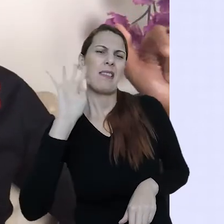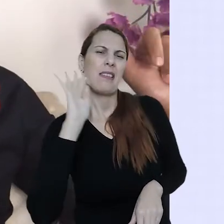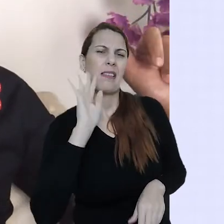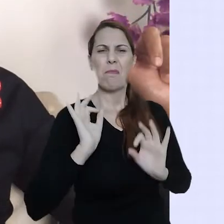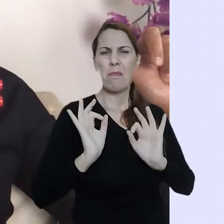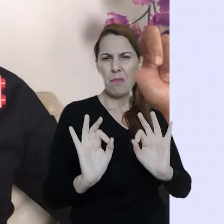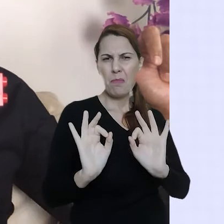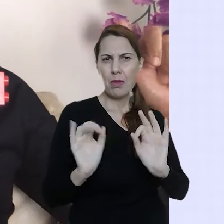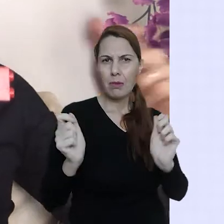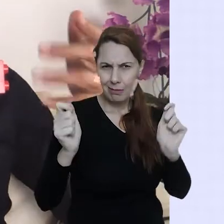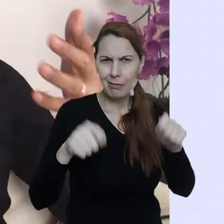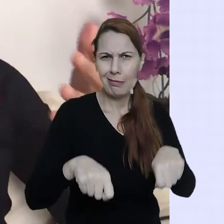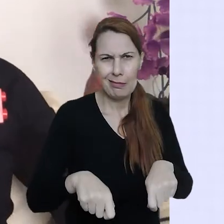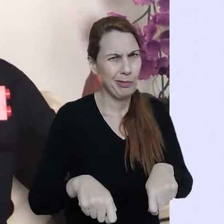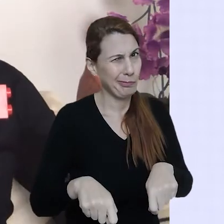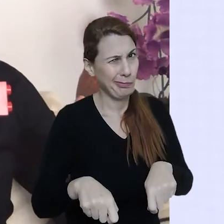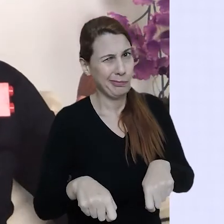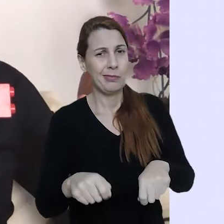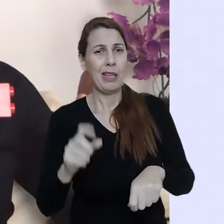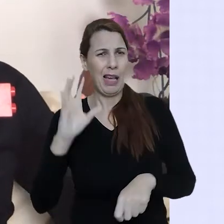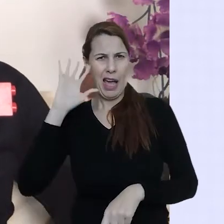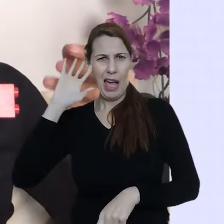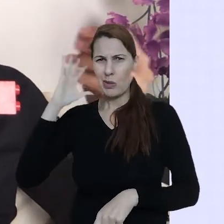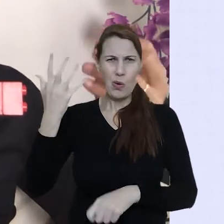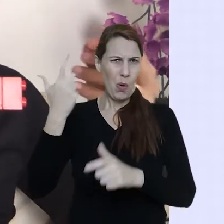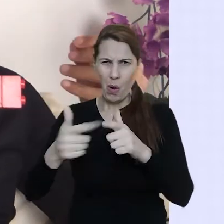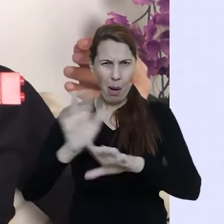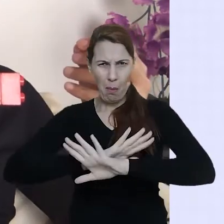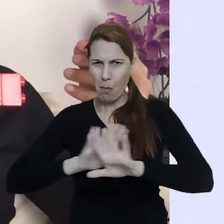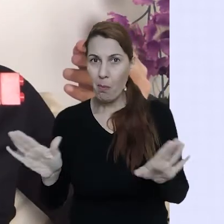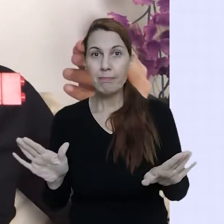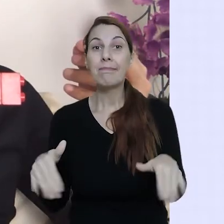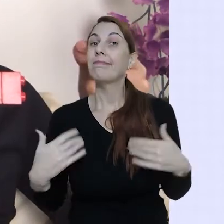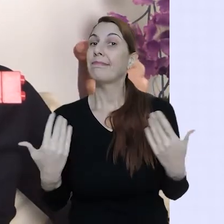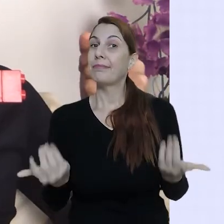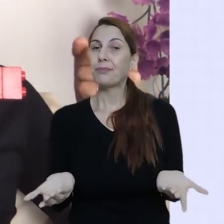coisa bacana. Tem condições? Isso vai solucionar?